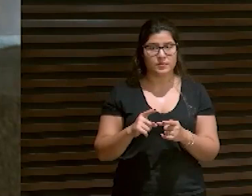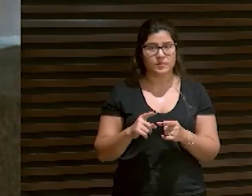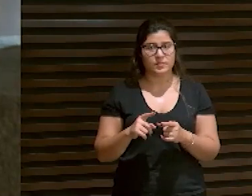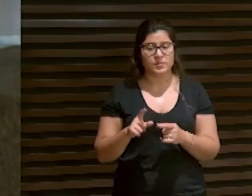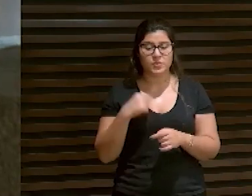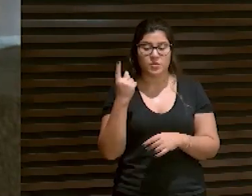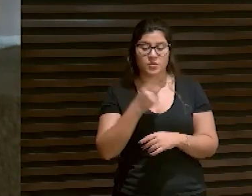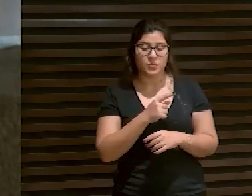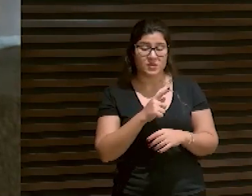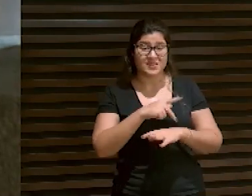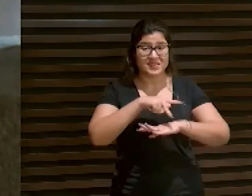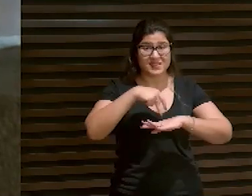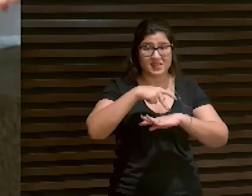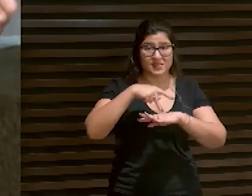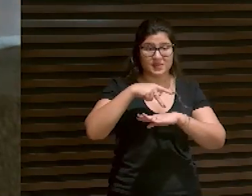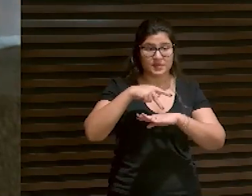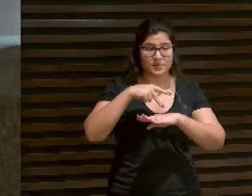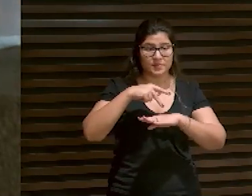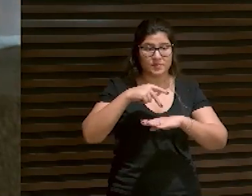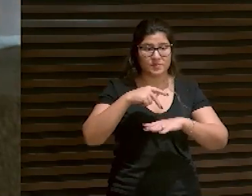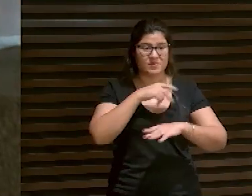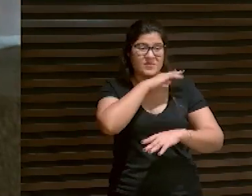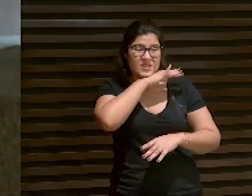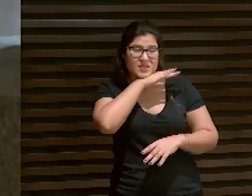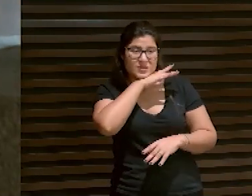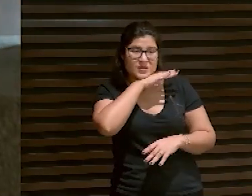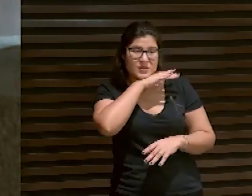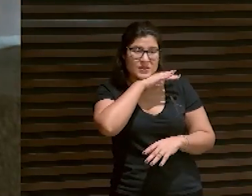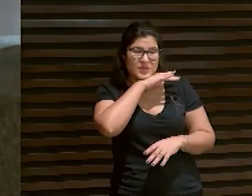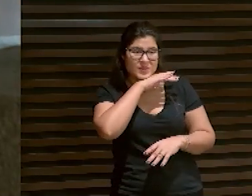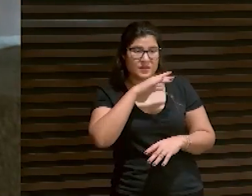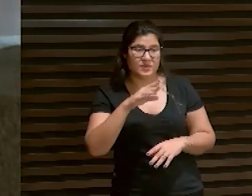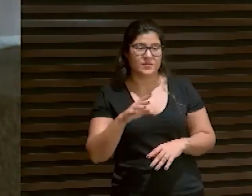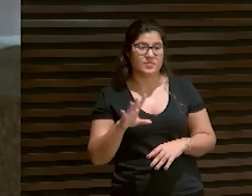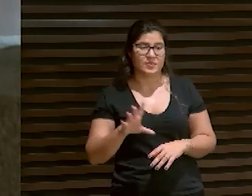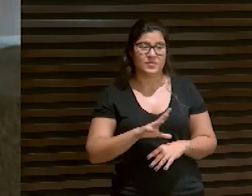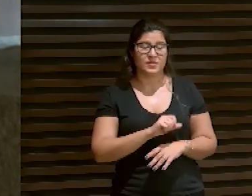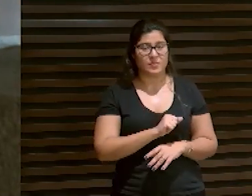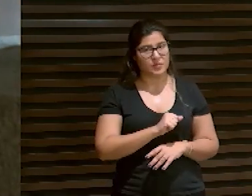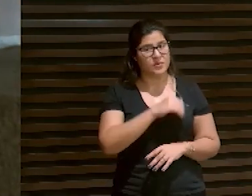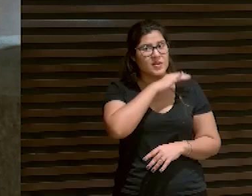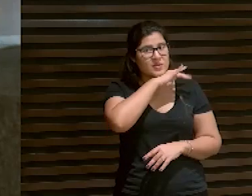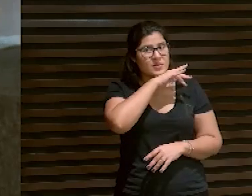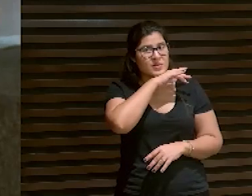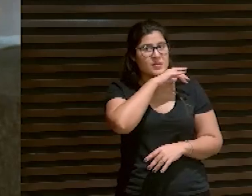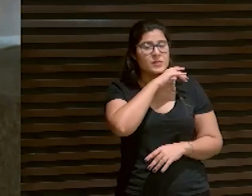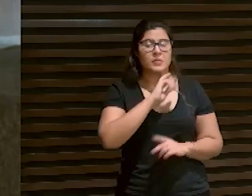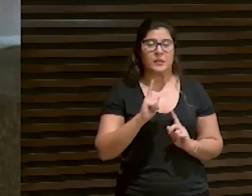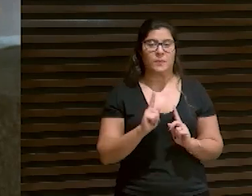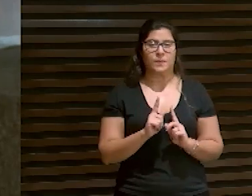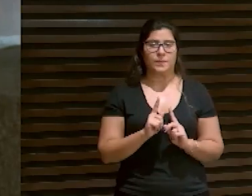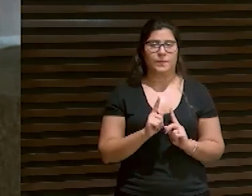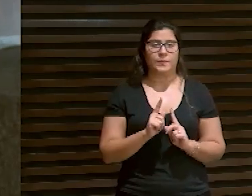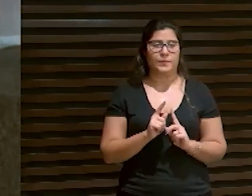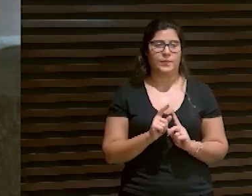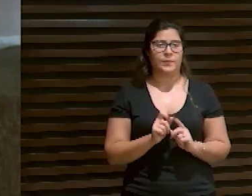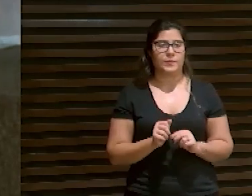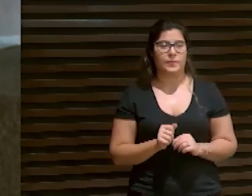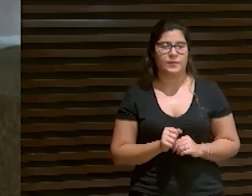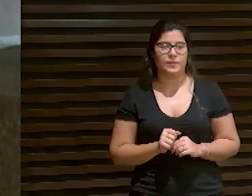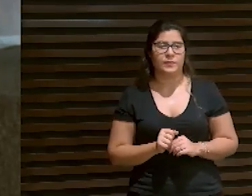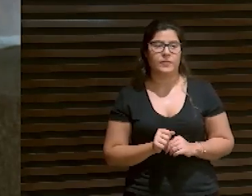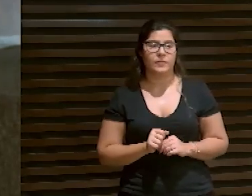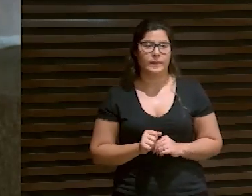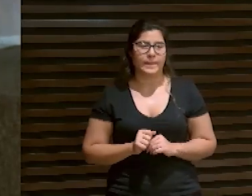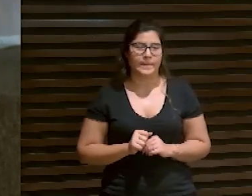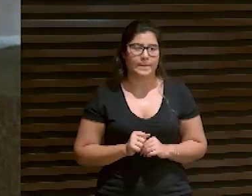sermos nacionalistas é ruim. Eu não estou dizendo aqui para vocês que aquela fala moderna